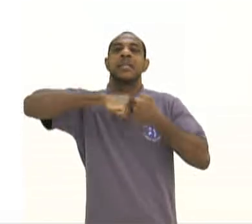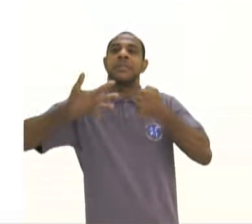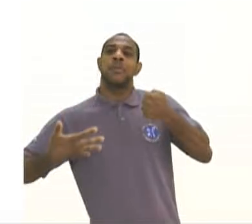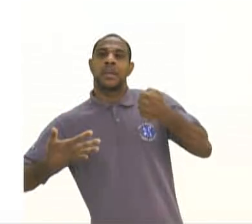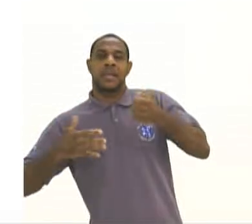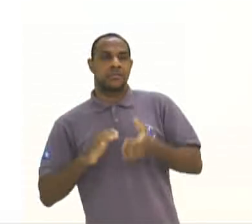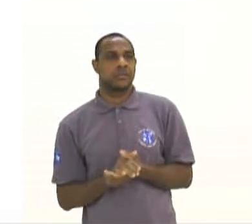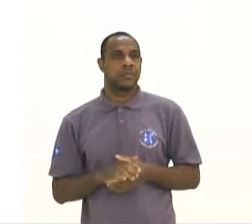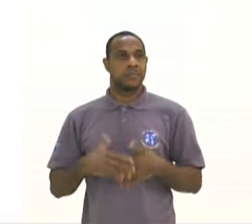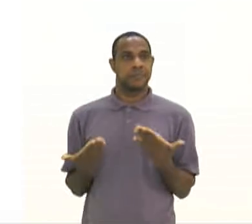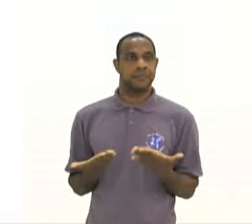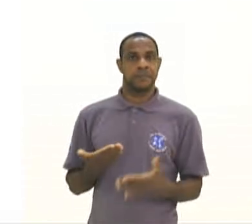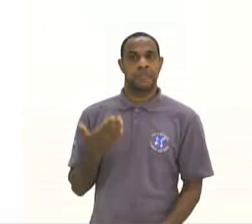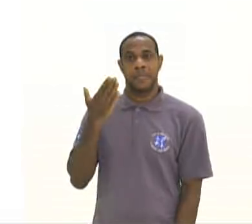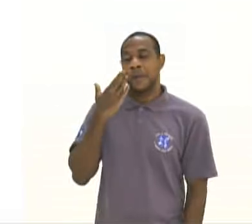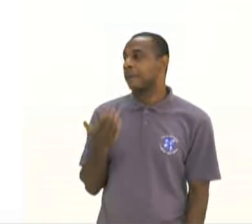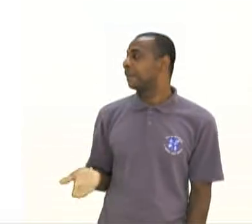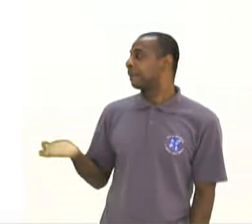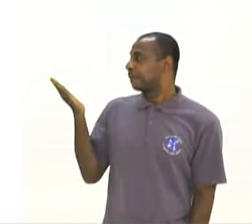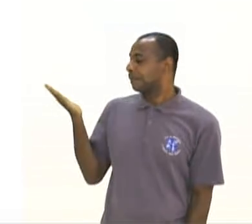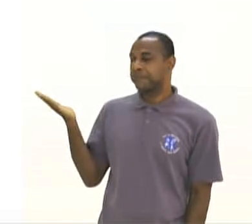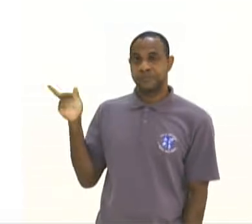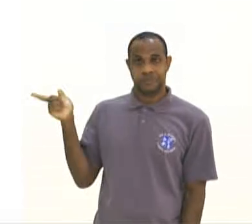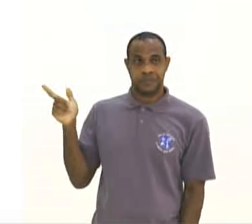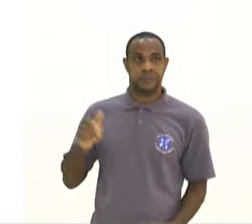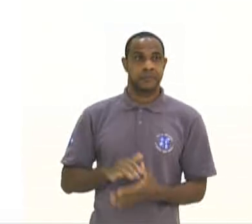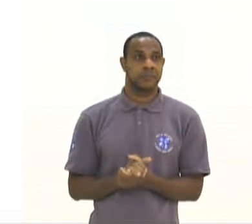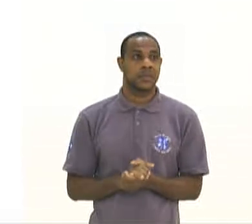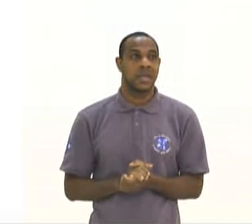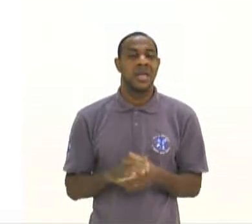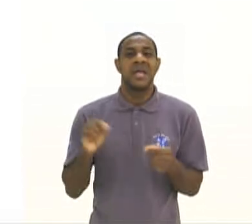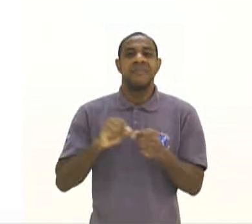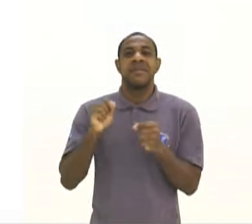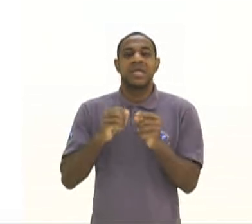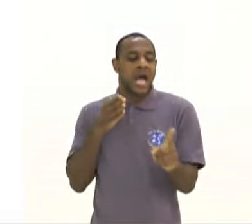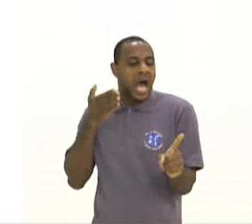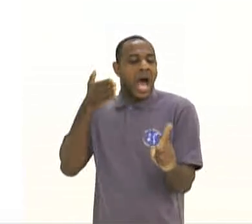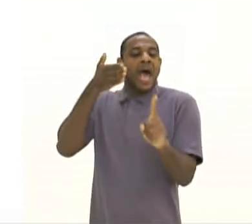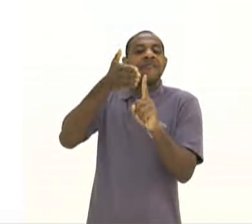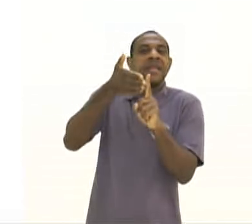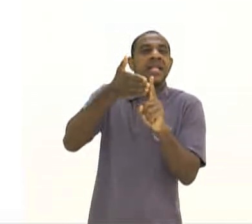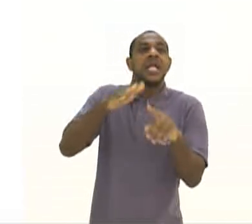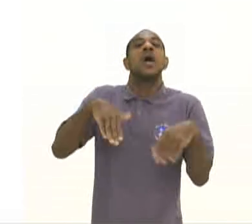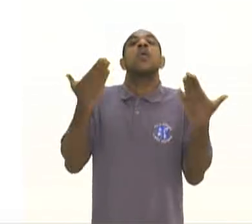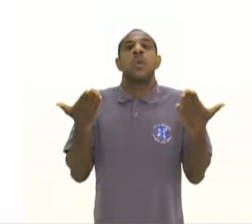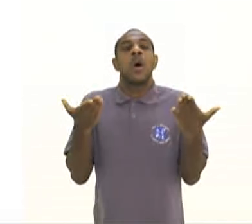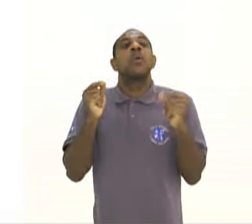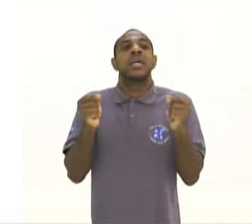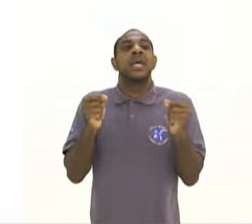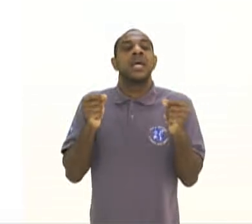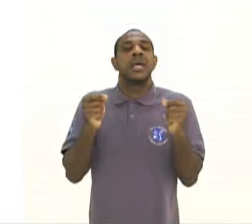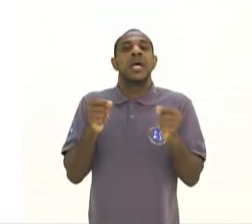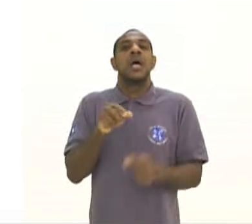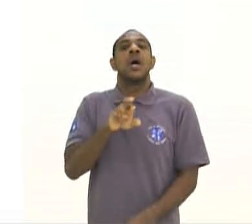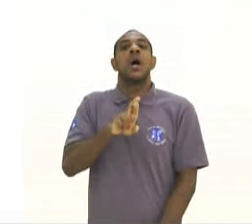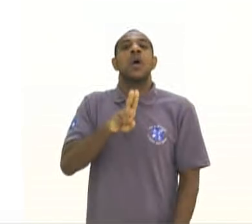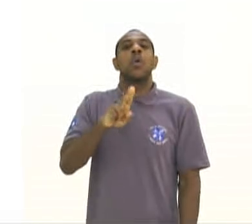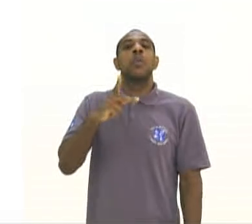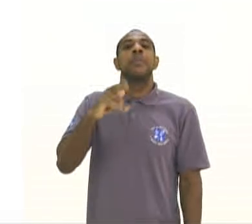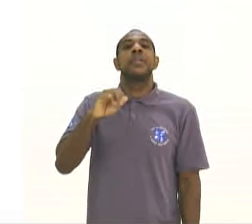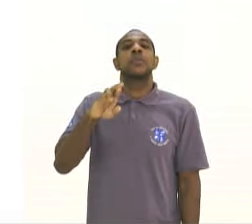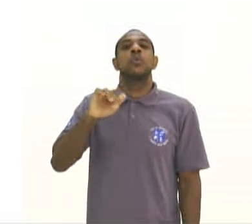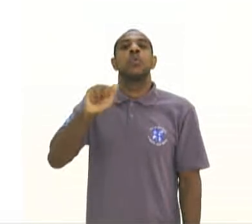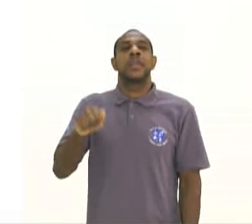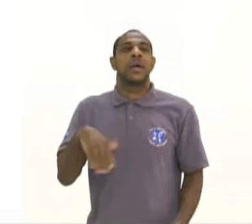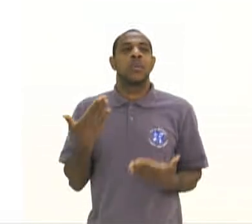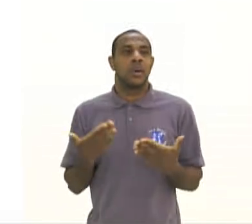constitucional. Este texto que nós acabamos de ler, ele faz referência a qual ruptura? Letra B.